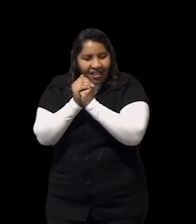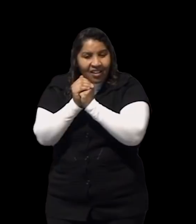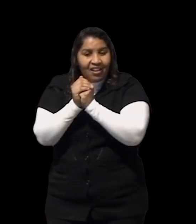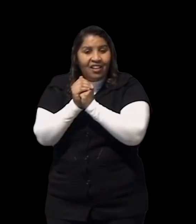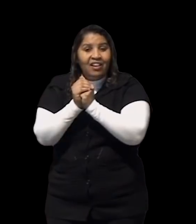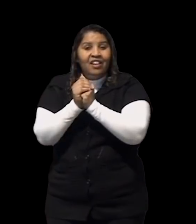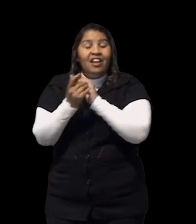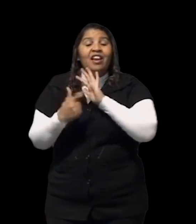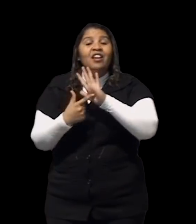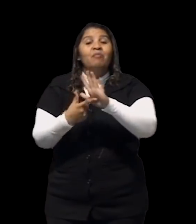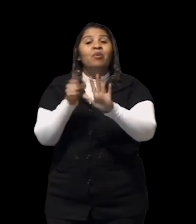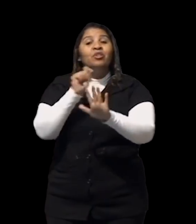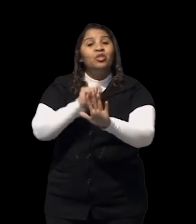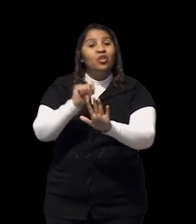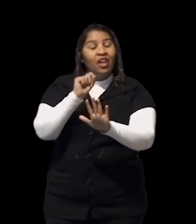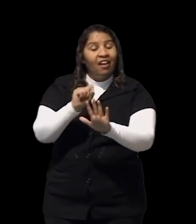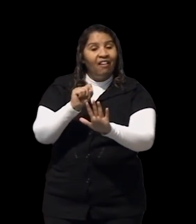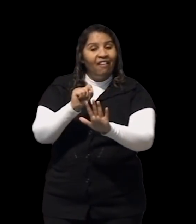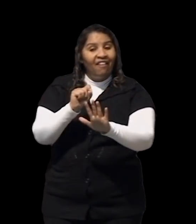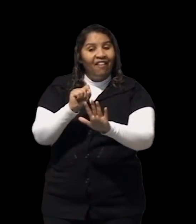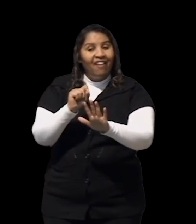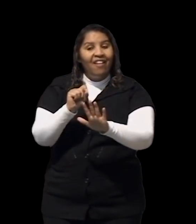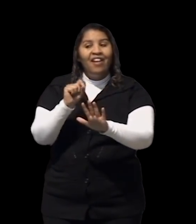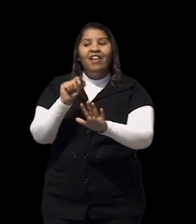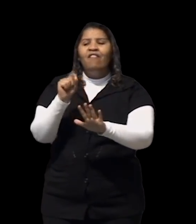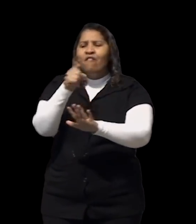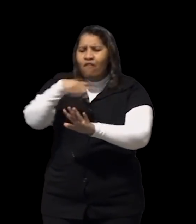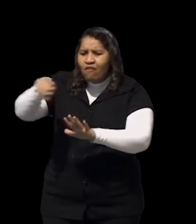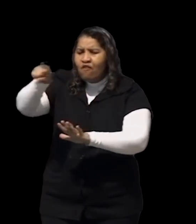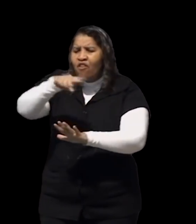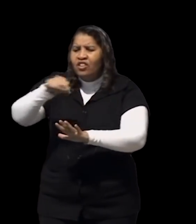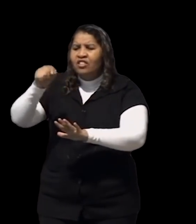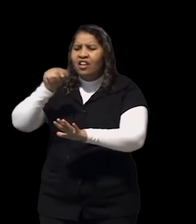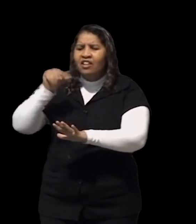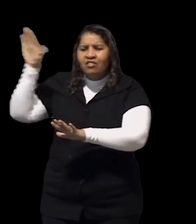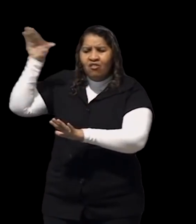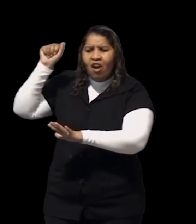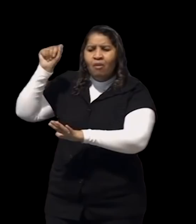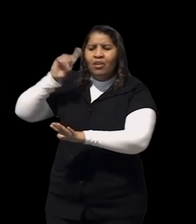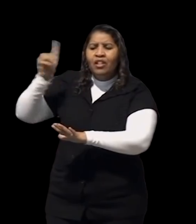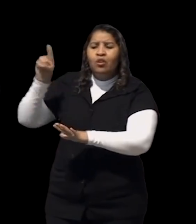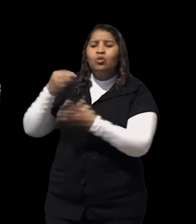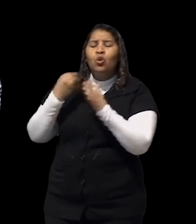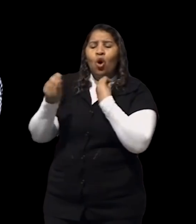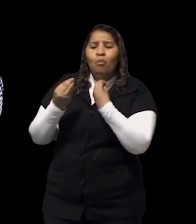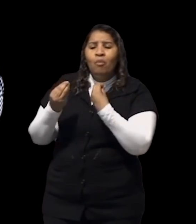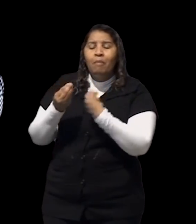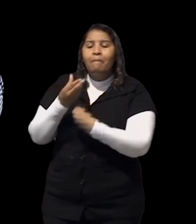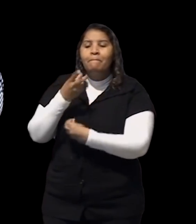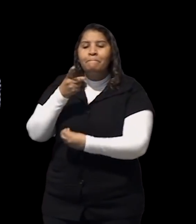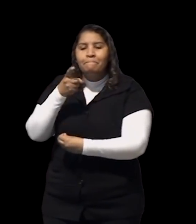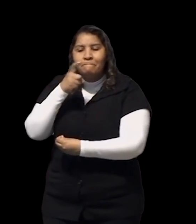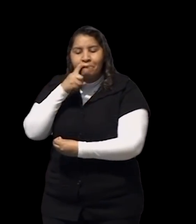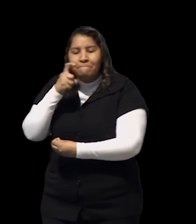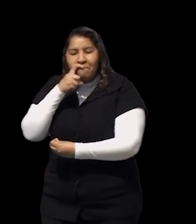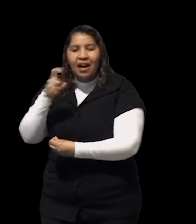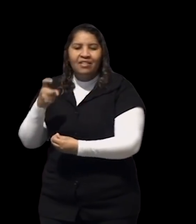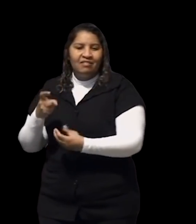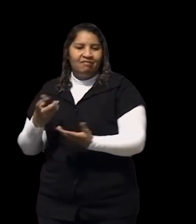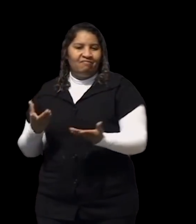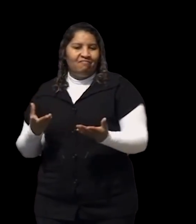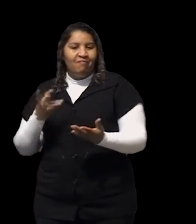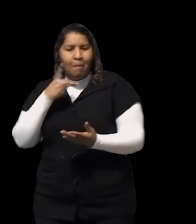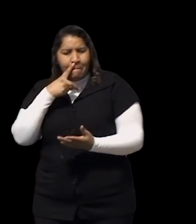é quando ele Lucas 11 bom de Mateus 6 os discípulos dizem ensina-nos a orar como João